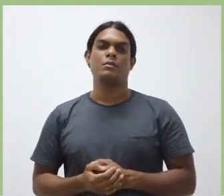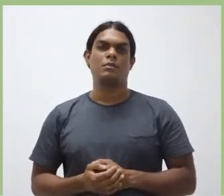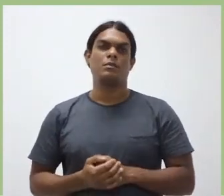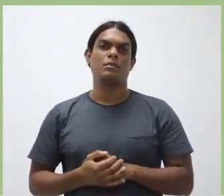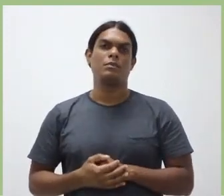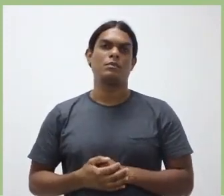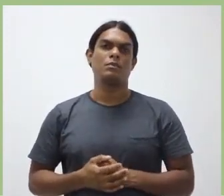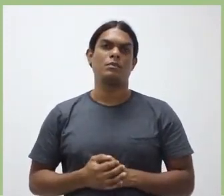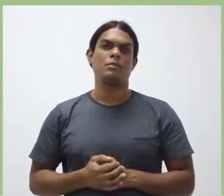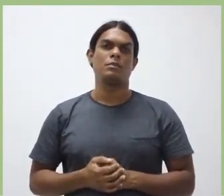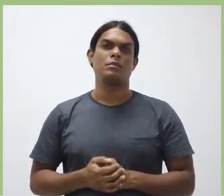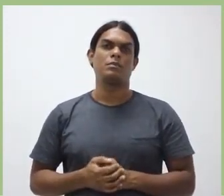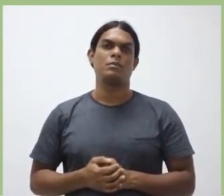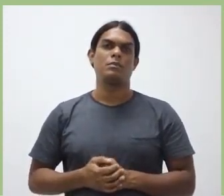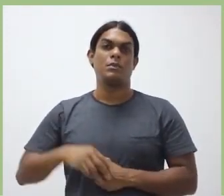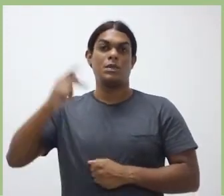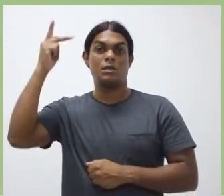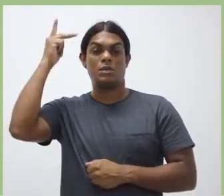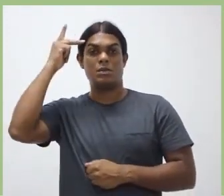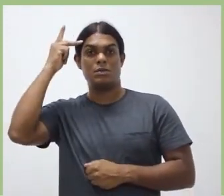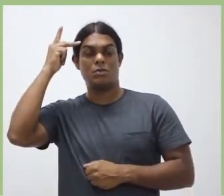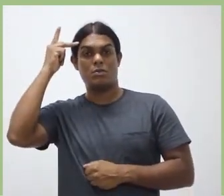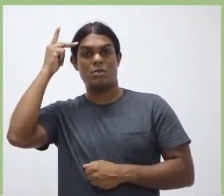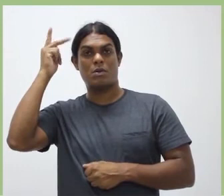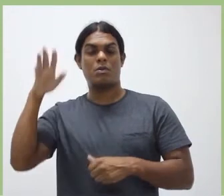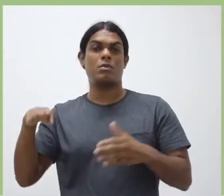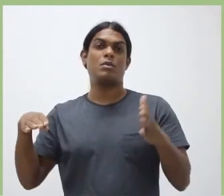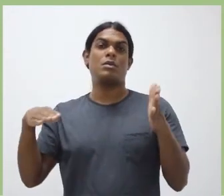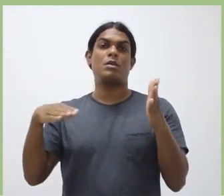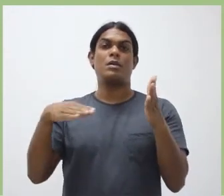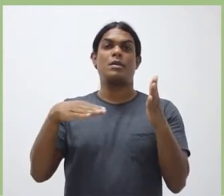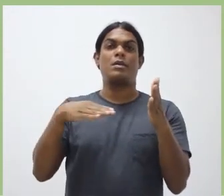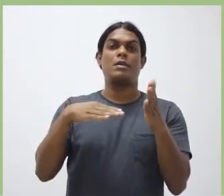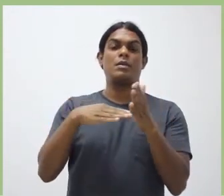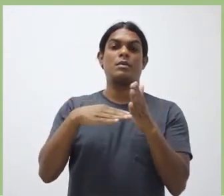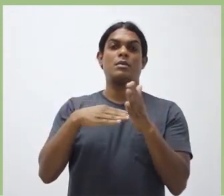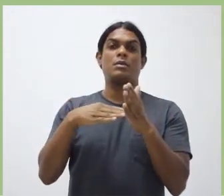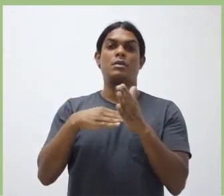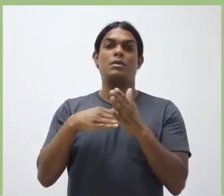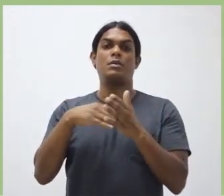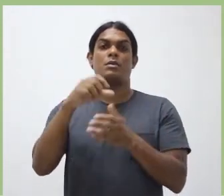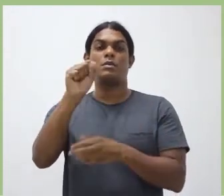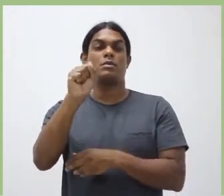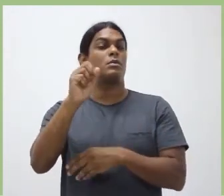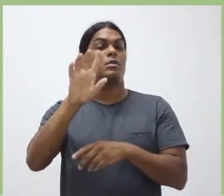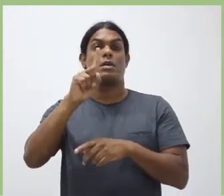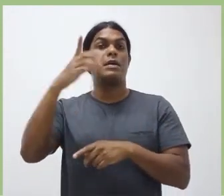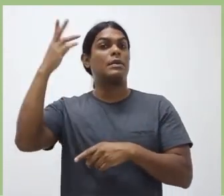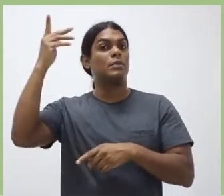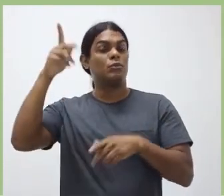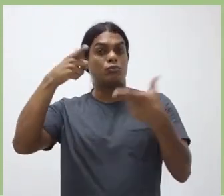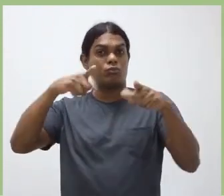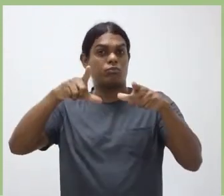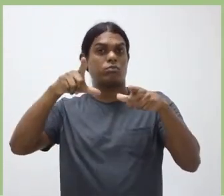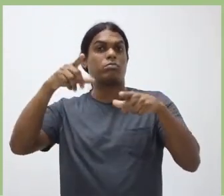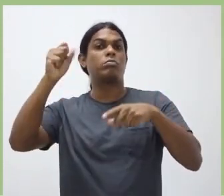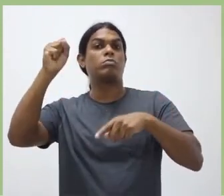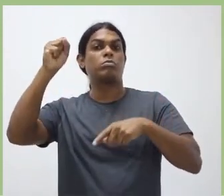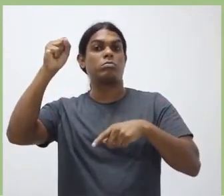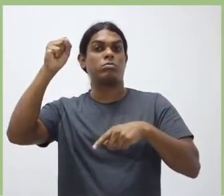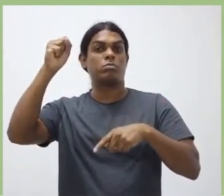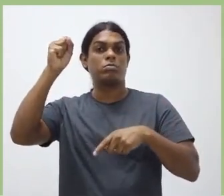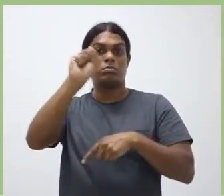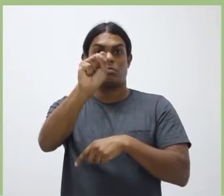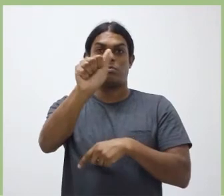produto chegou, até São Paulo, que é um trecho de 77 quilômetros. Percebam que o